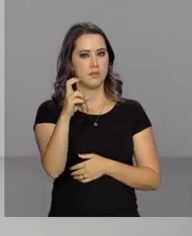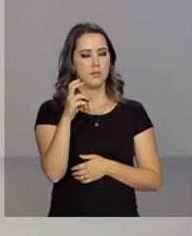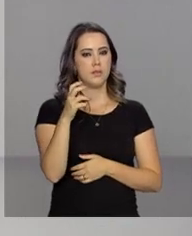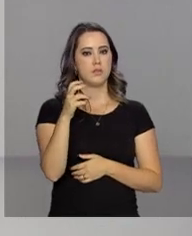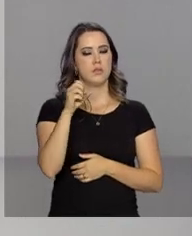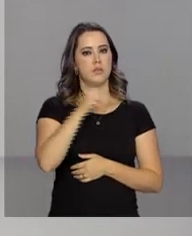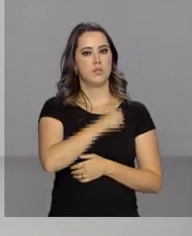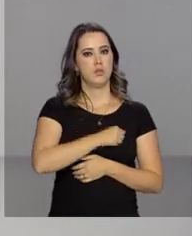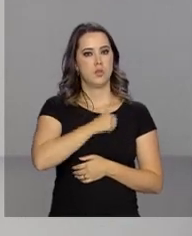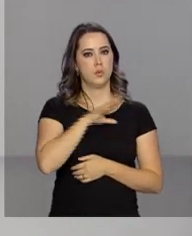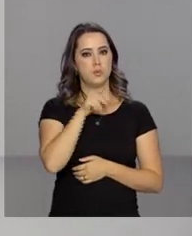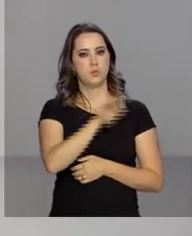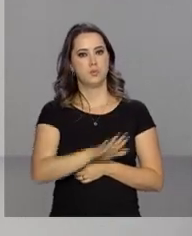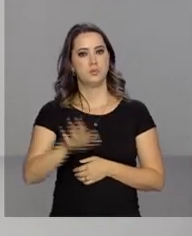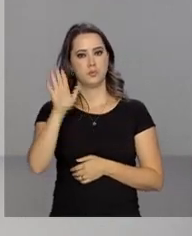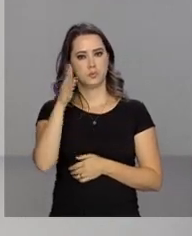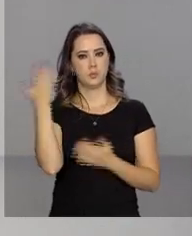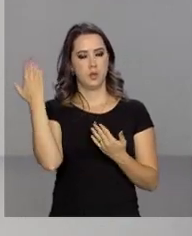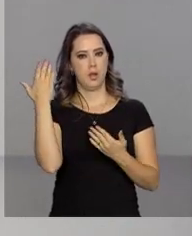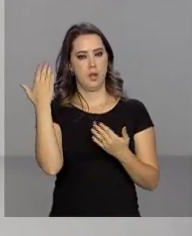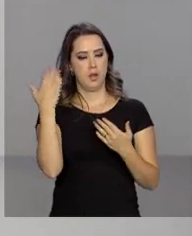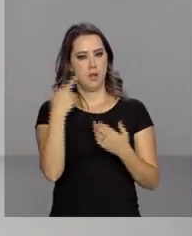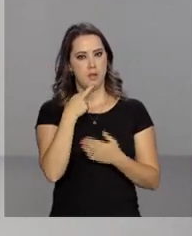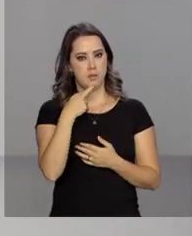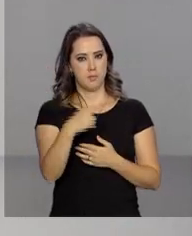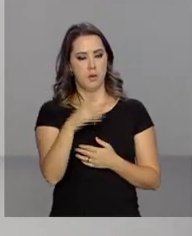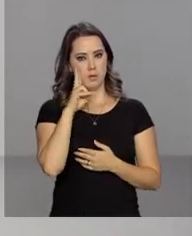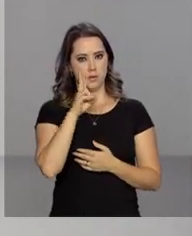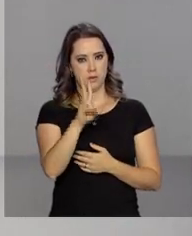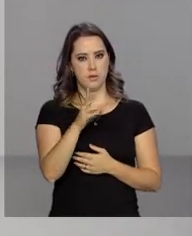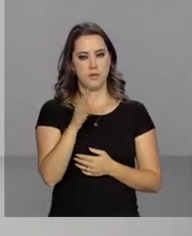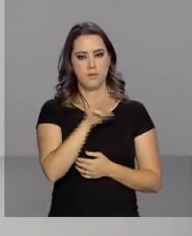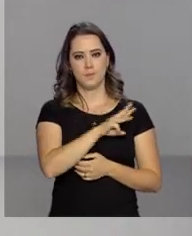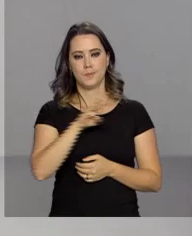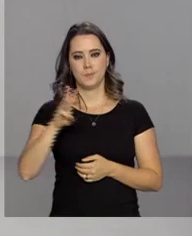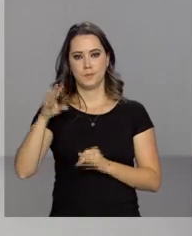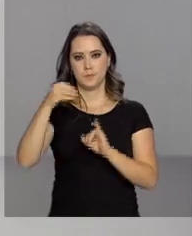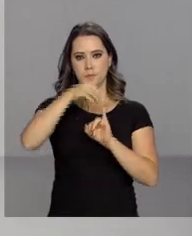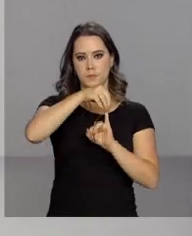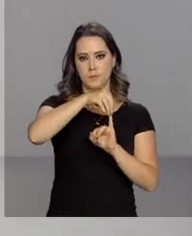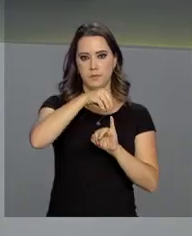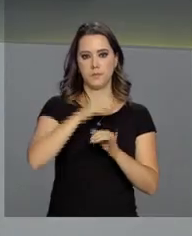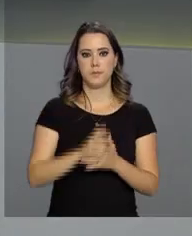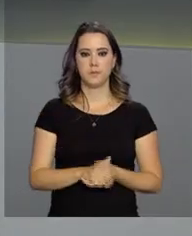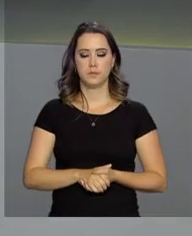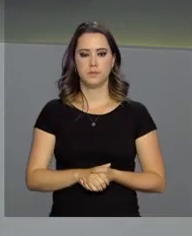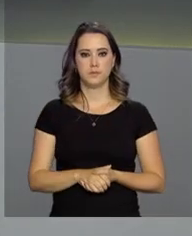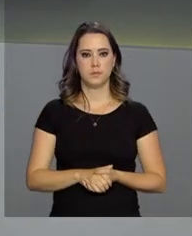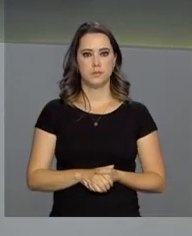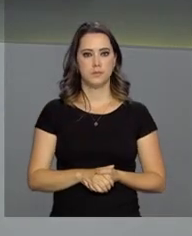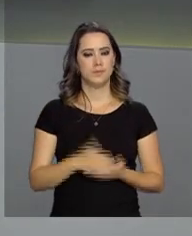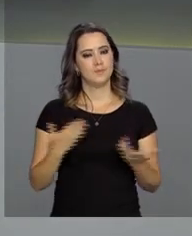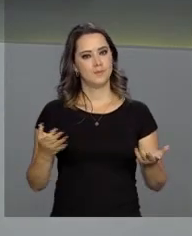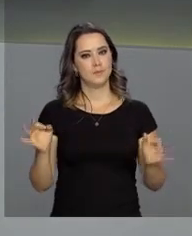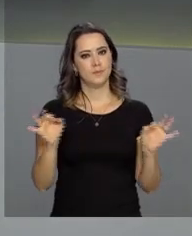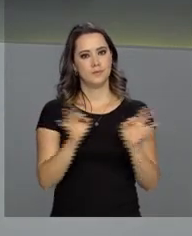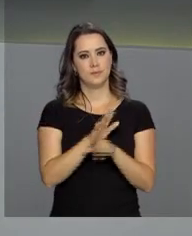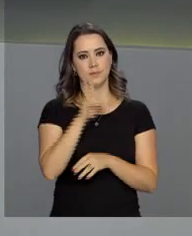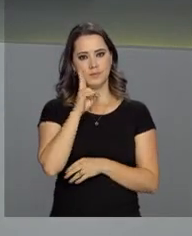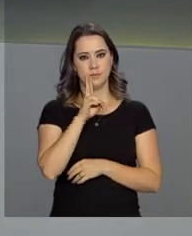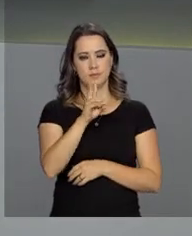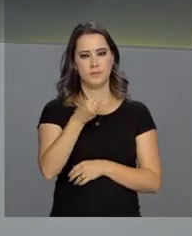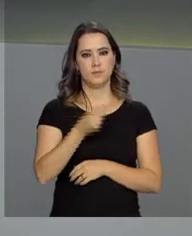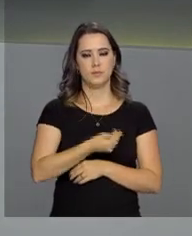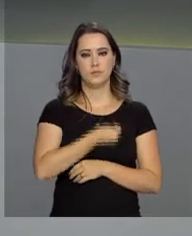dia 5 de agosto em todo o país o gabarito pode ser acessado no portal do inep nós ficamos por aqui